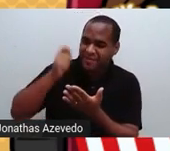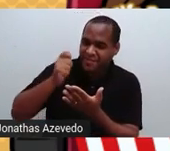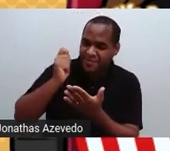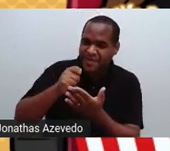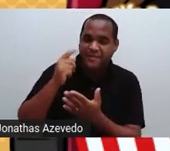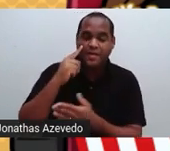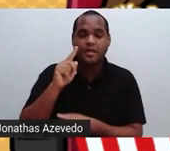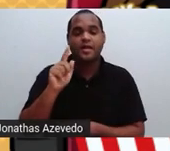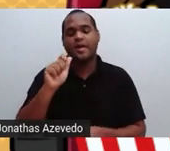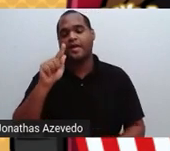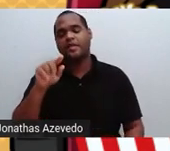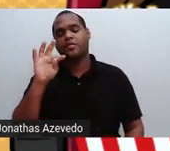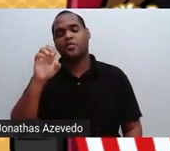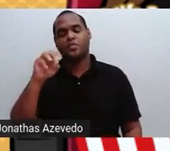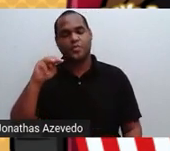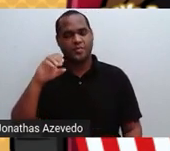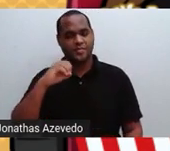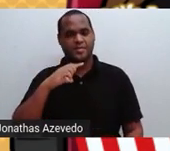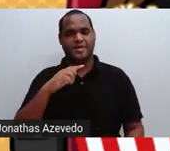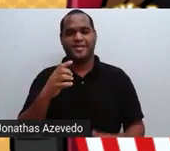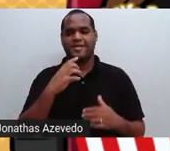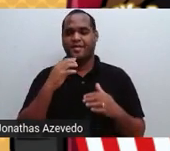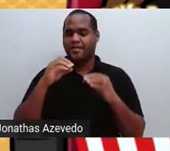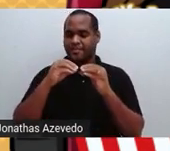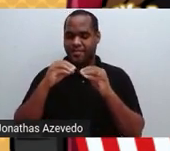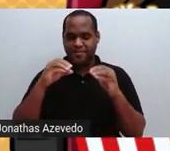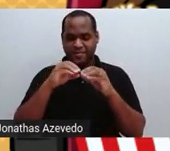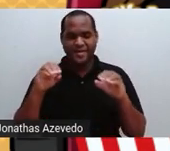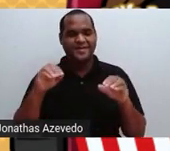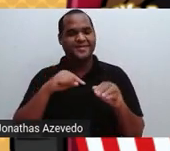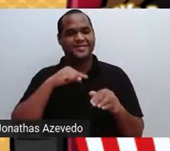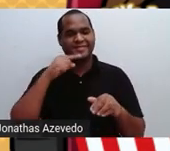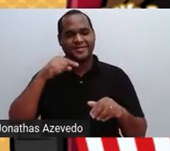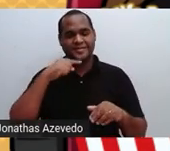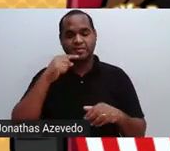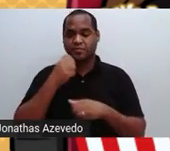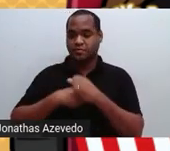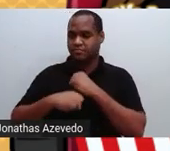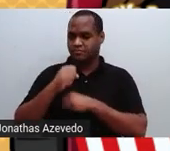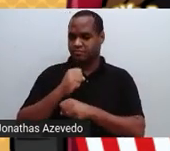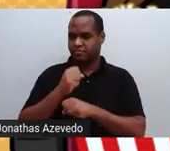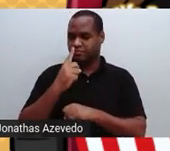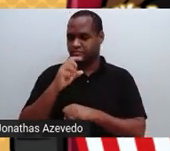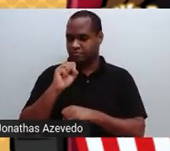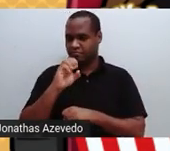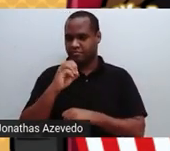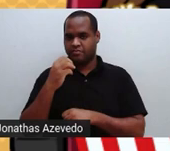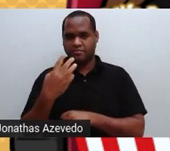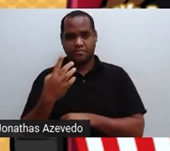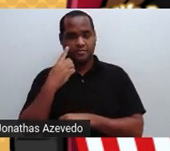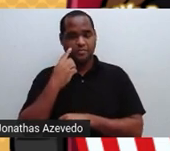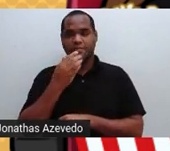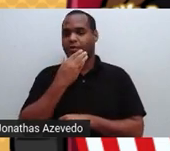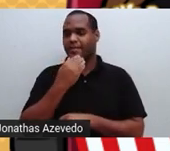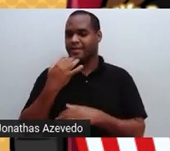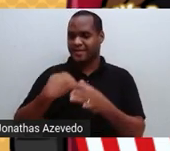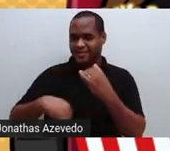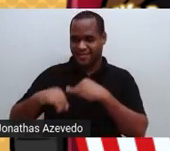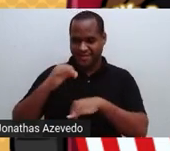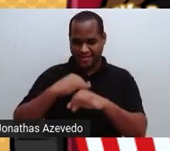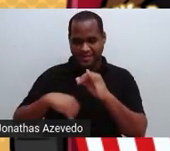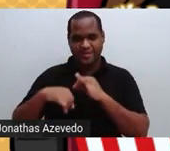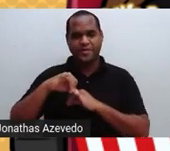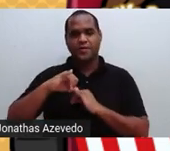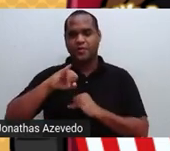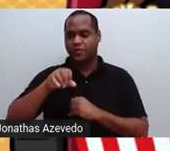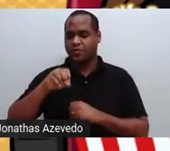o nome átomo, que quer dizer indivisível. Muito tempo se passou e um químico chamado John Dalton, que